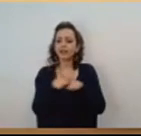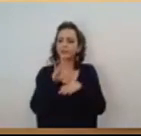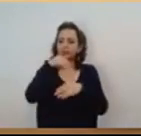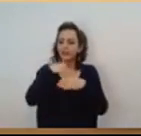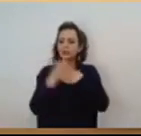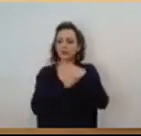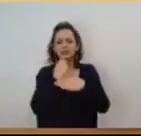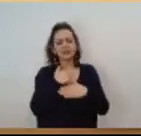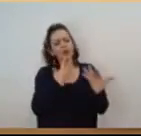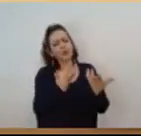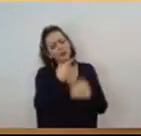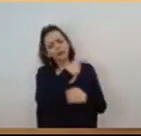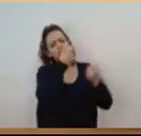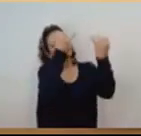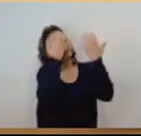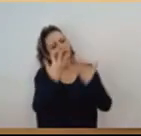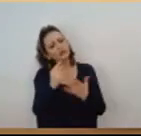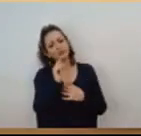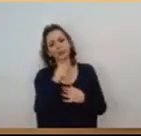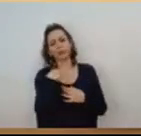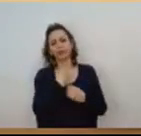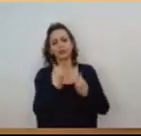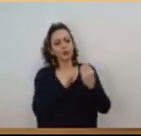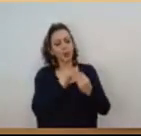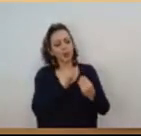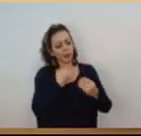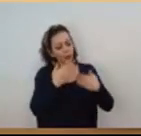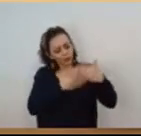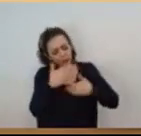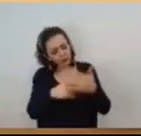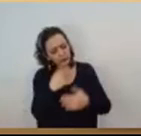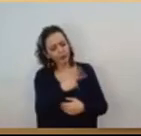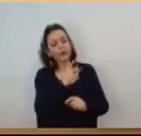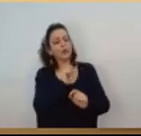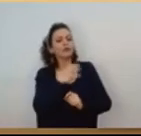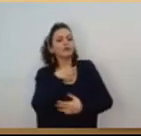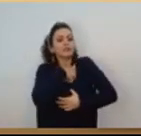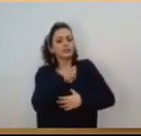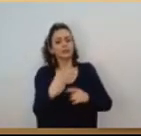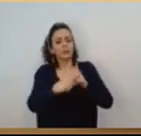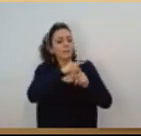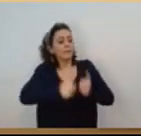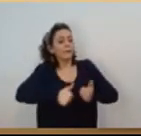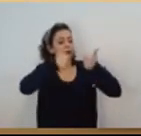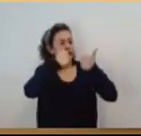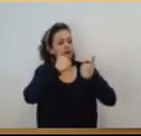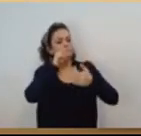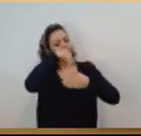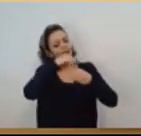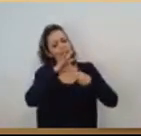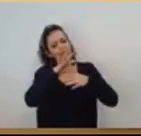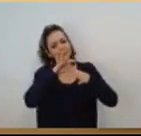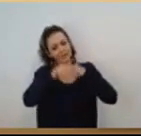também para você é trazendo aí aquilo que você sentiu de positivo dentro do trabalho com o Carrefour legal